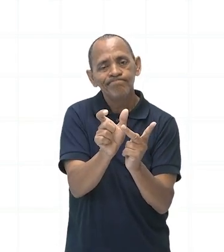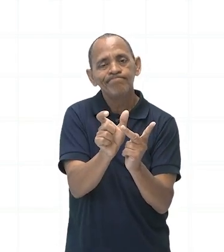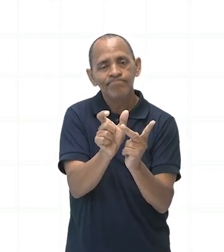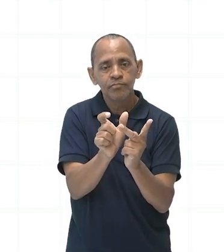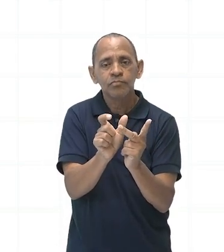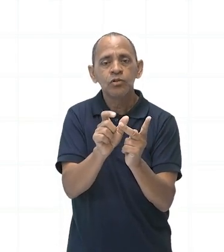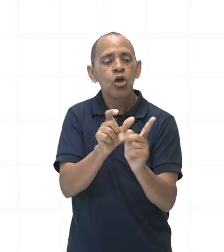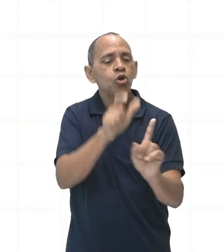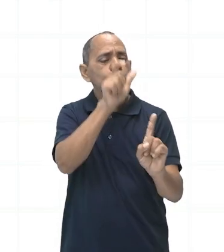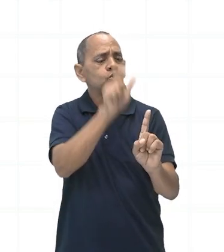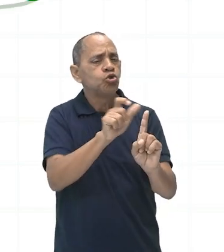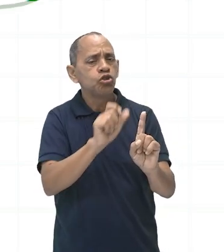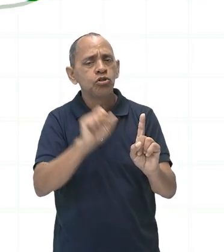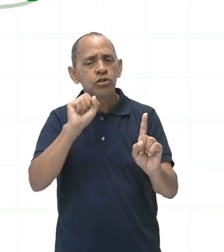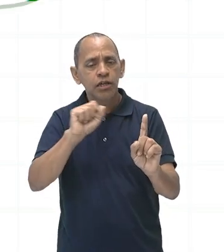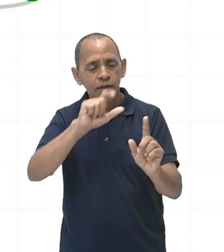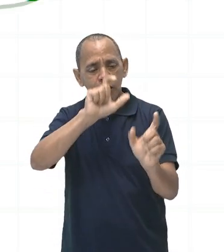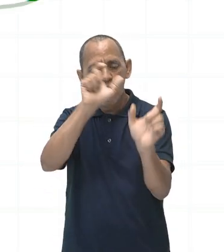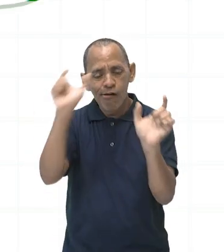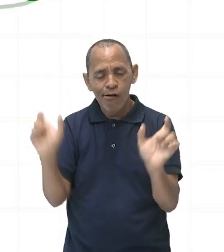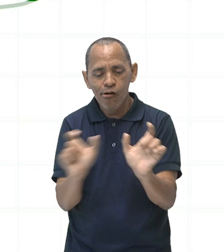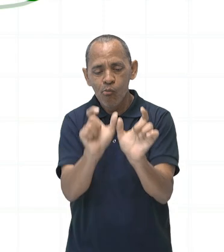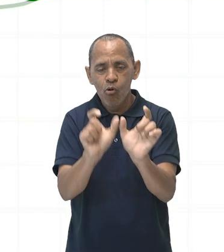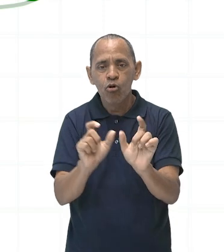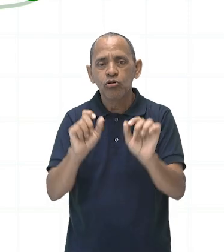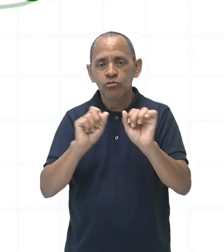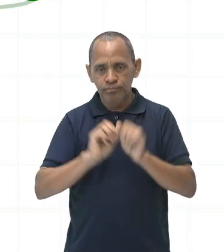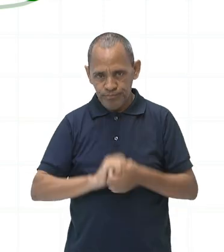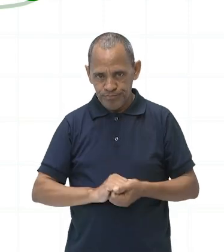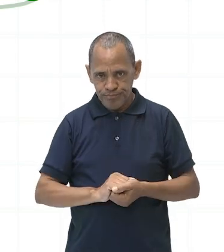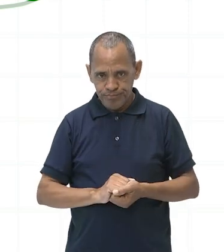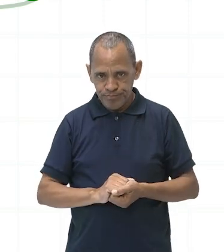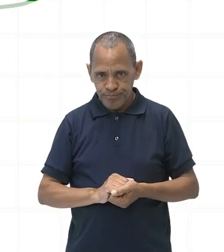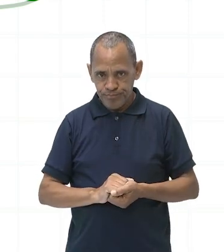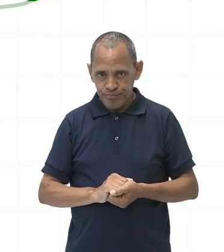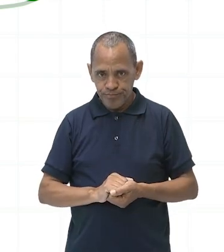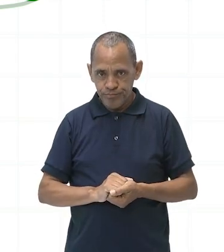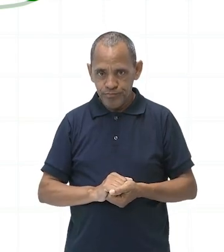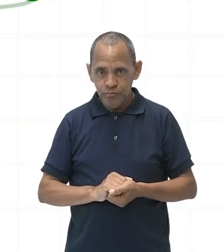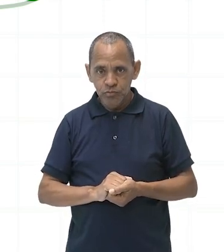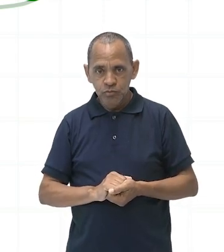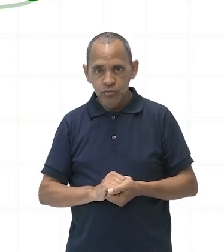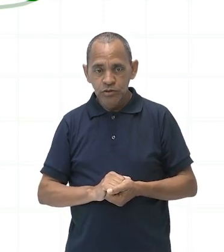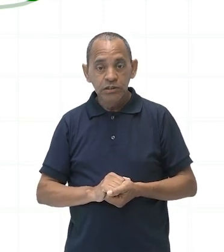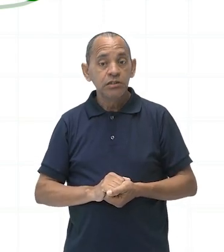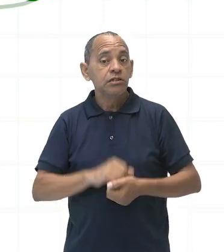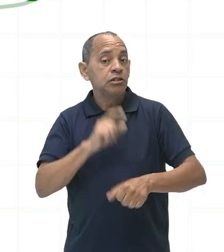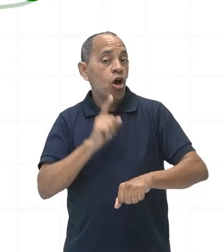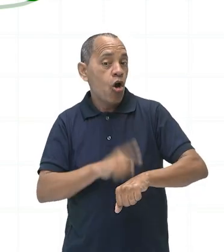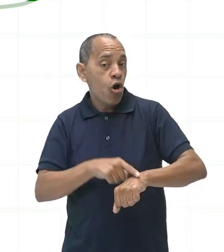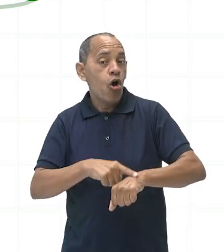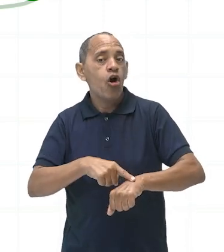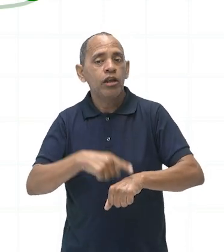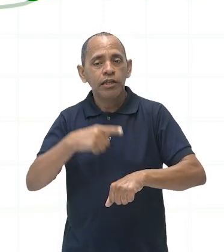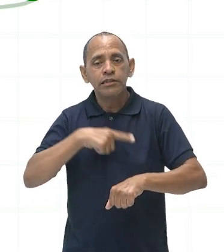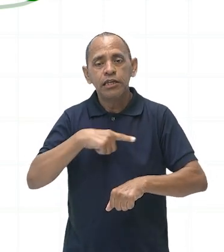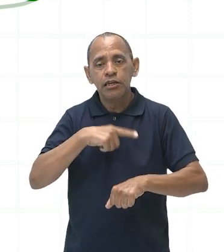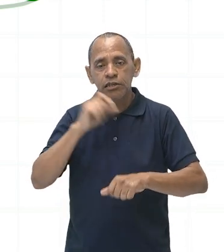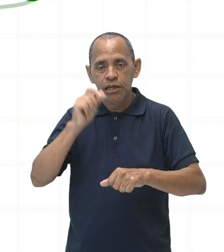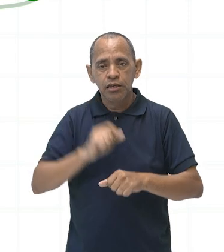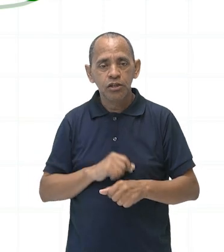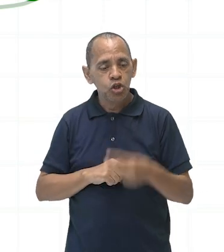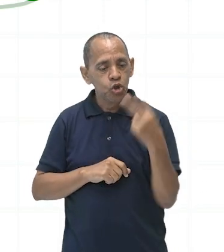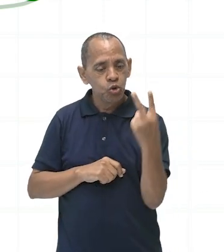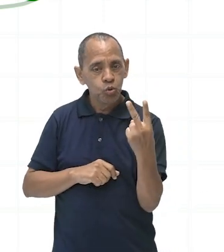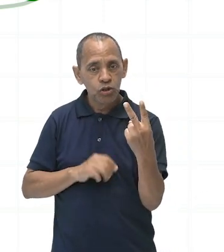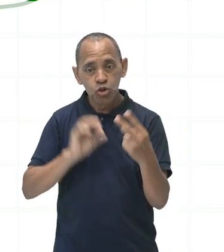tipo? Sujeito composto, ok? No momento em que você tiver 2 ou mais